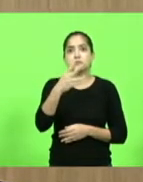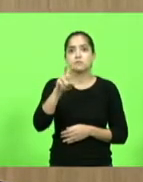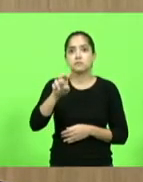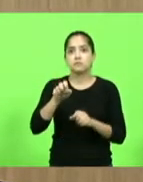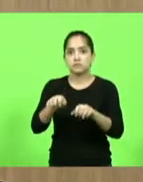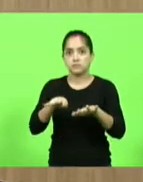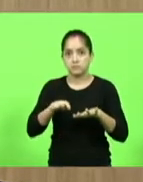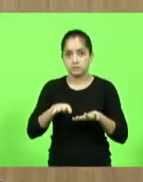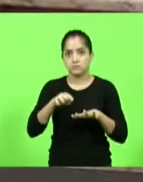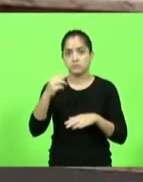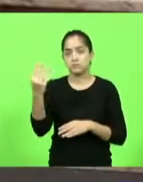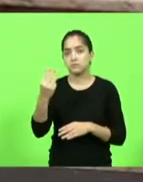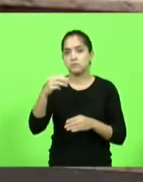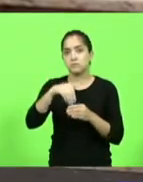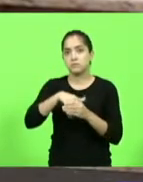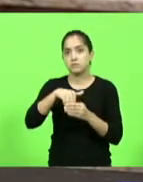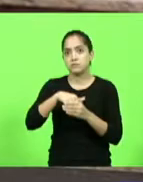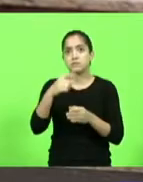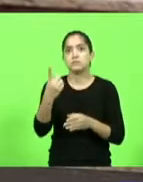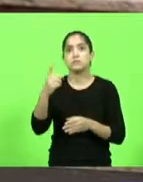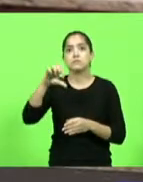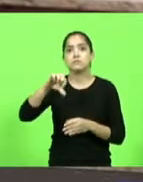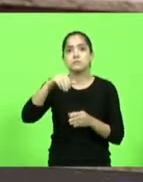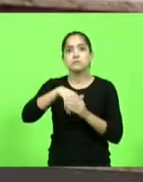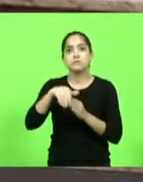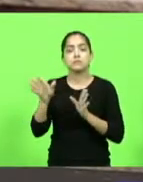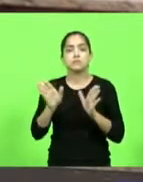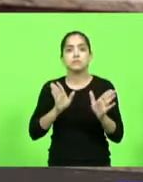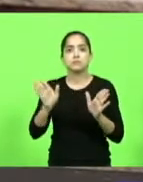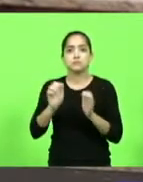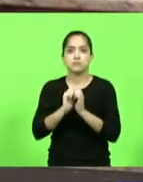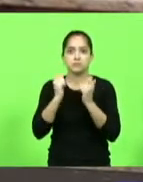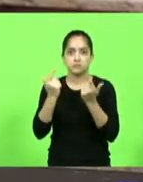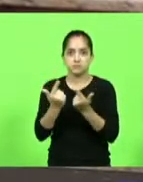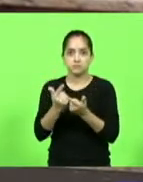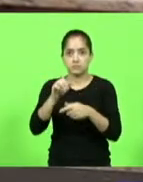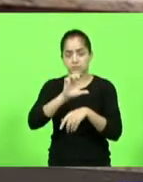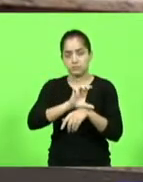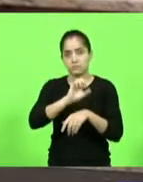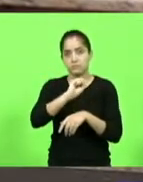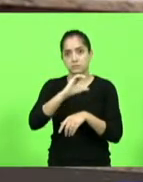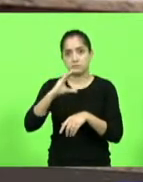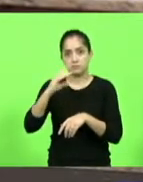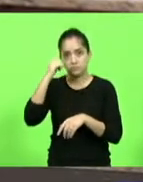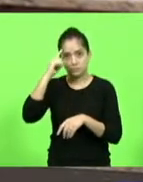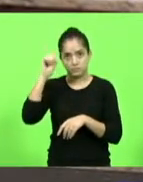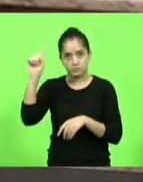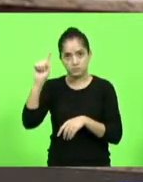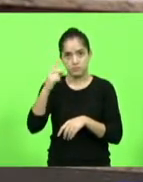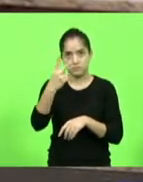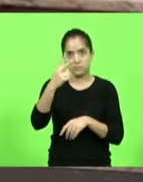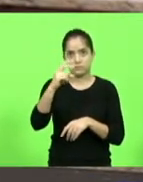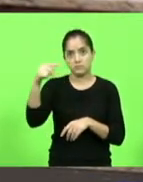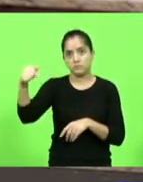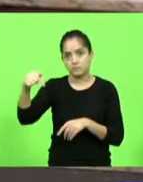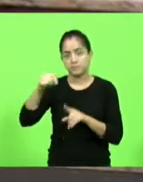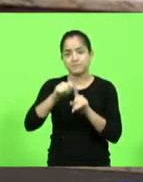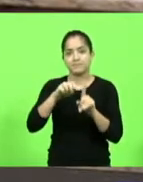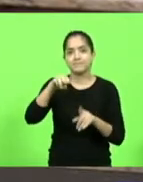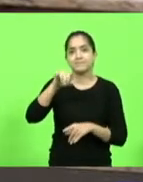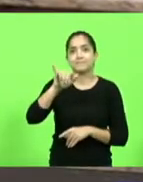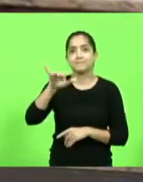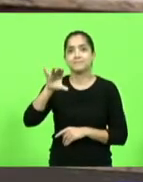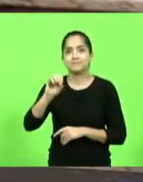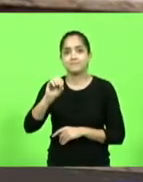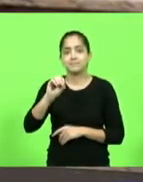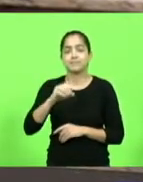sessão ordinária da 3ª sessão legislativa da 19ª legislatura da Assembleia Legislativa do Estado de Santa Catarina, realizada em 27 de maio de